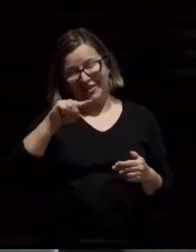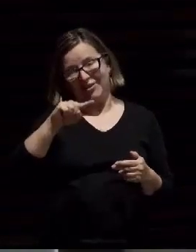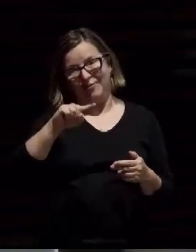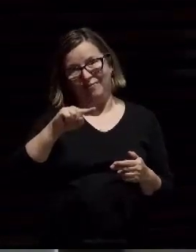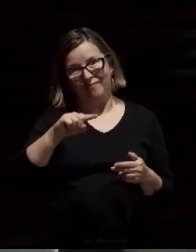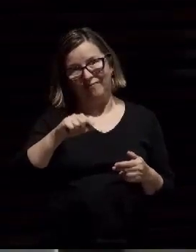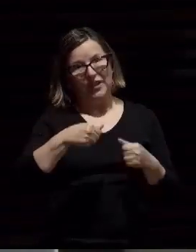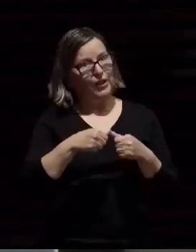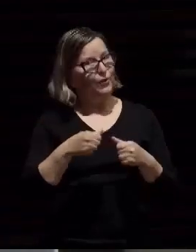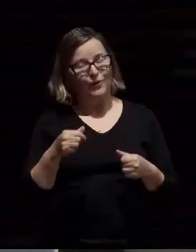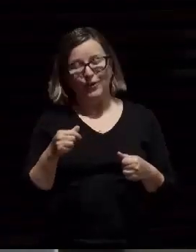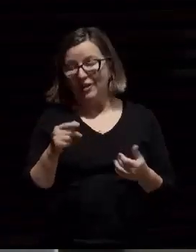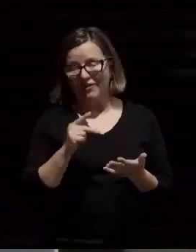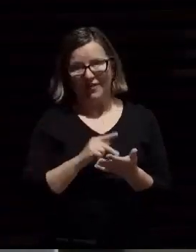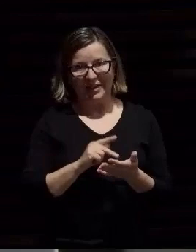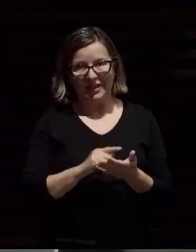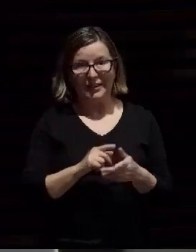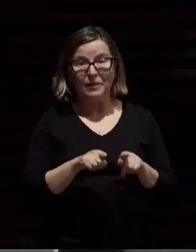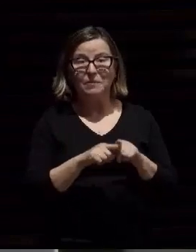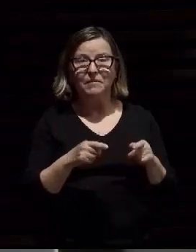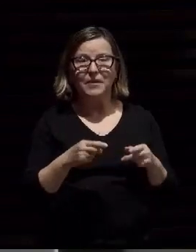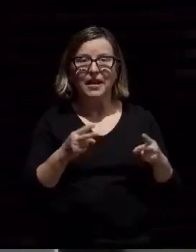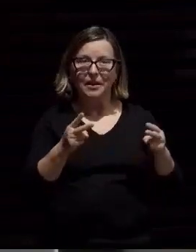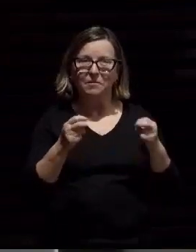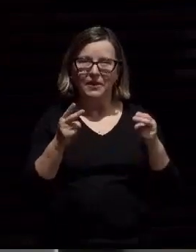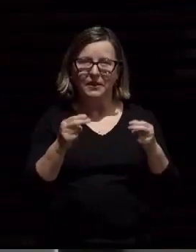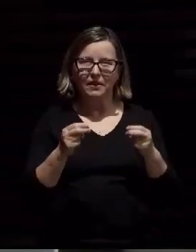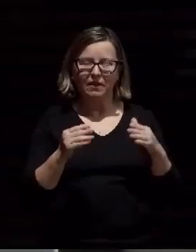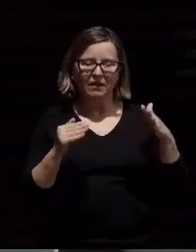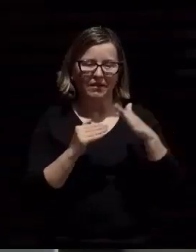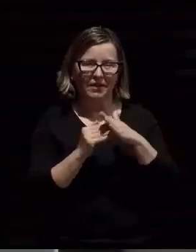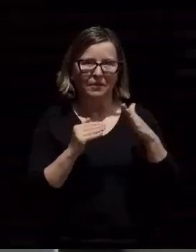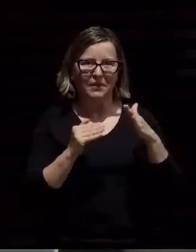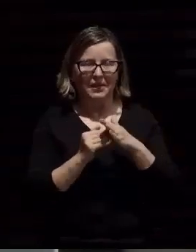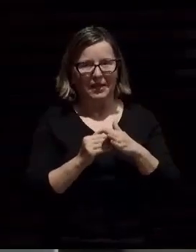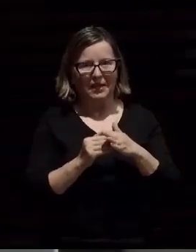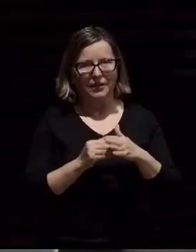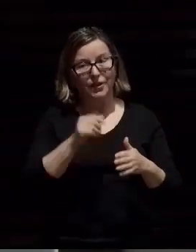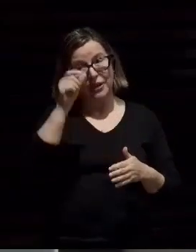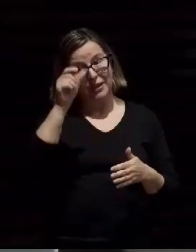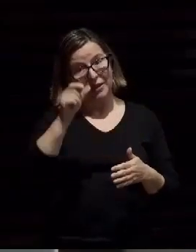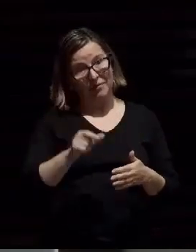mas a percepção limitada do sujeito conhecedor.